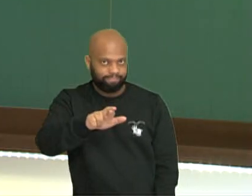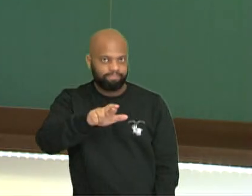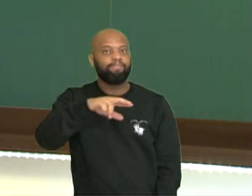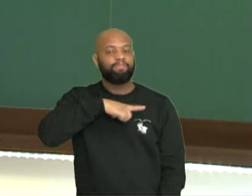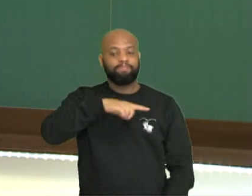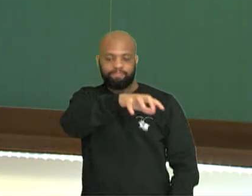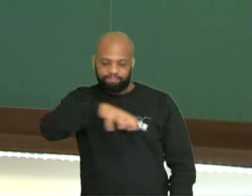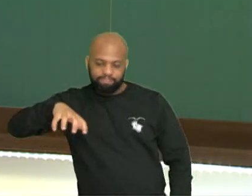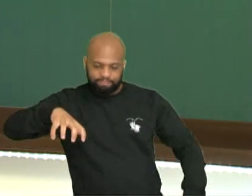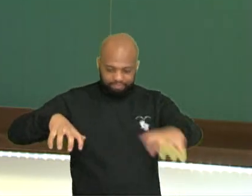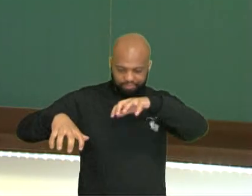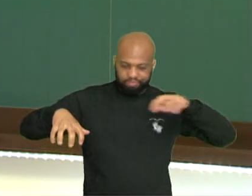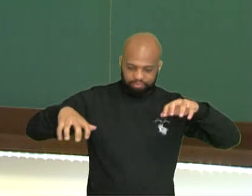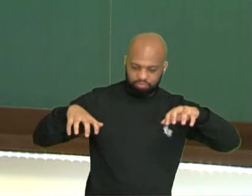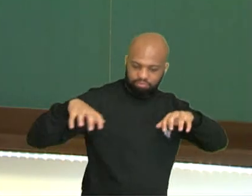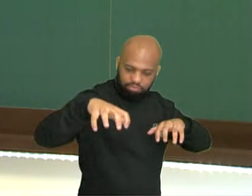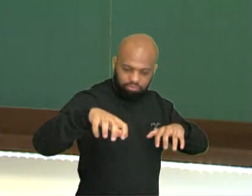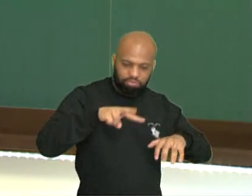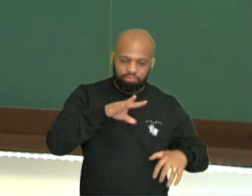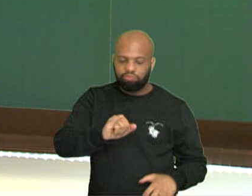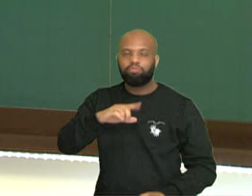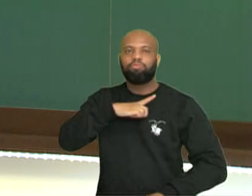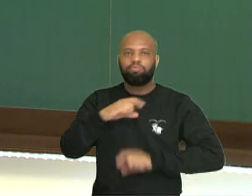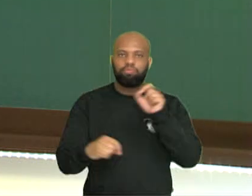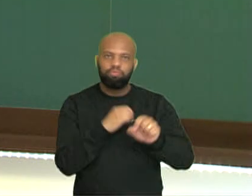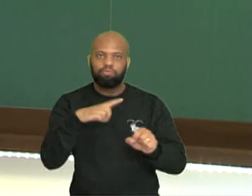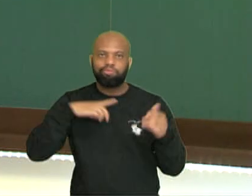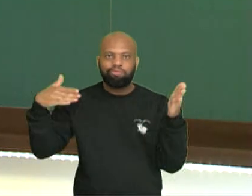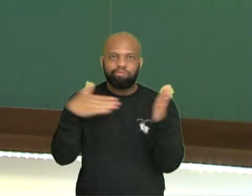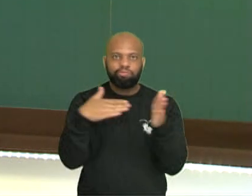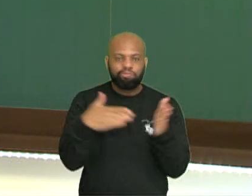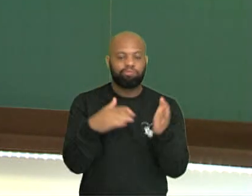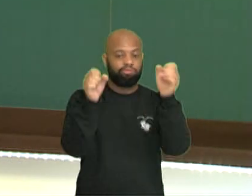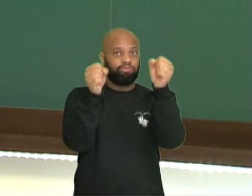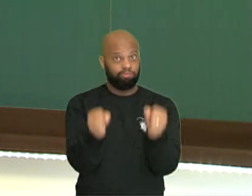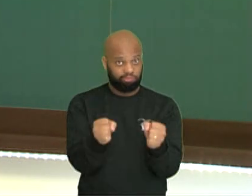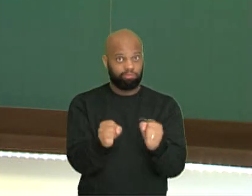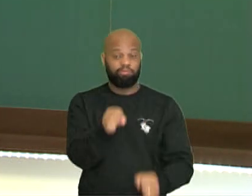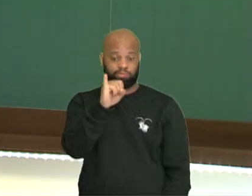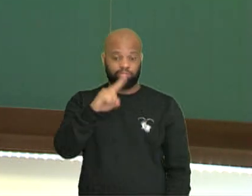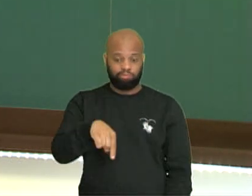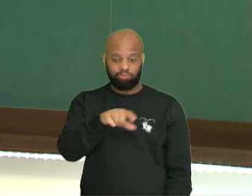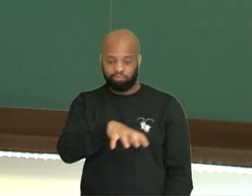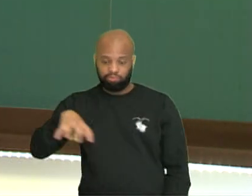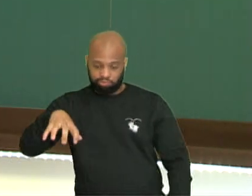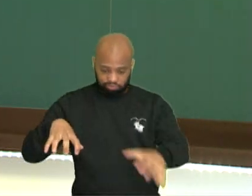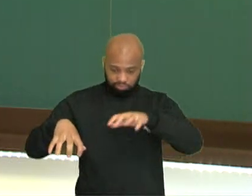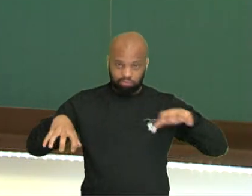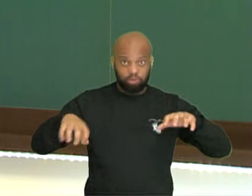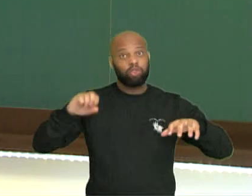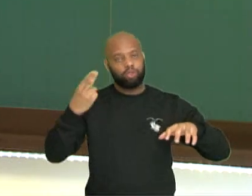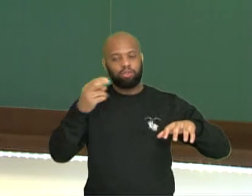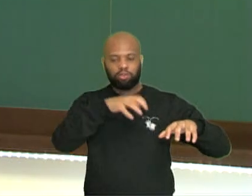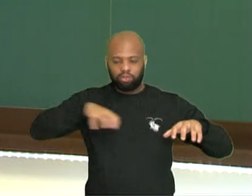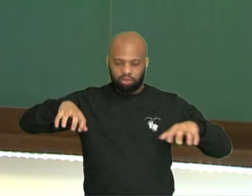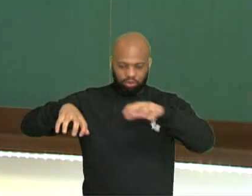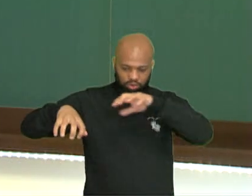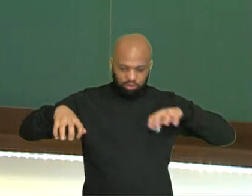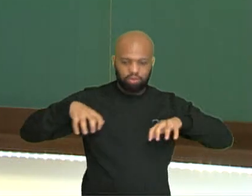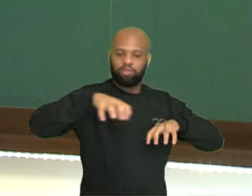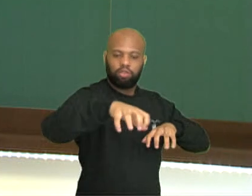onde cada lugar vai delimitar esta divisão de poder, se é uma divisão em 2 ou em 3. Já